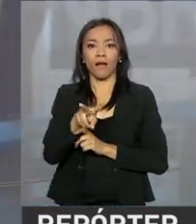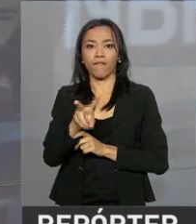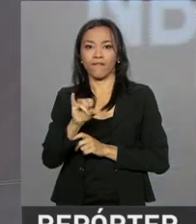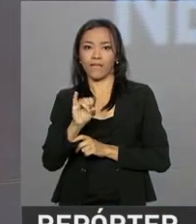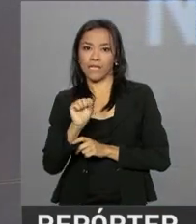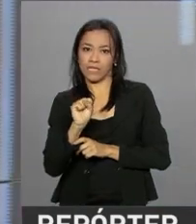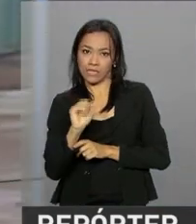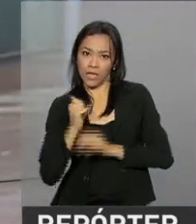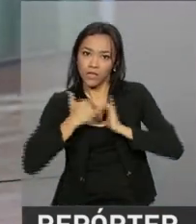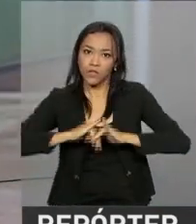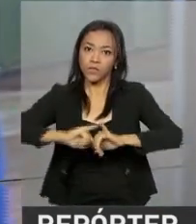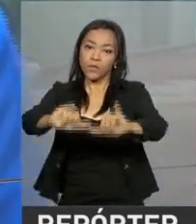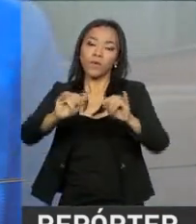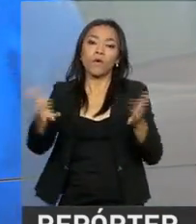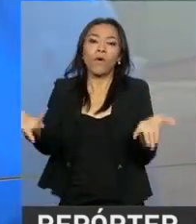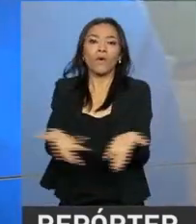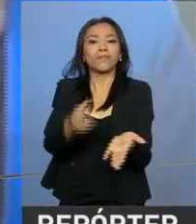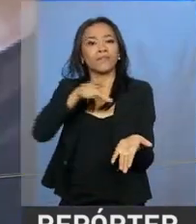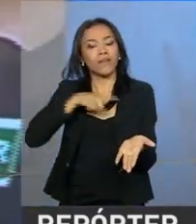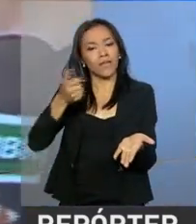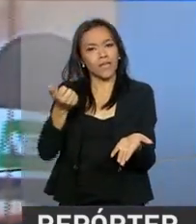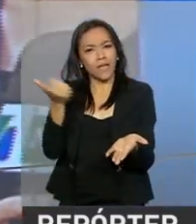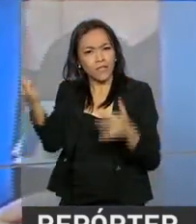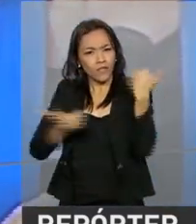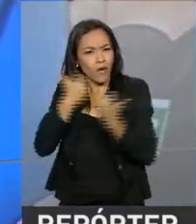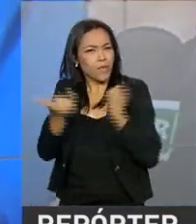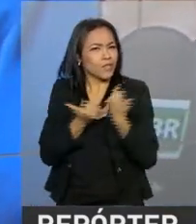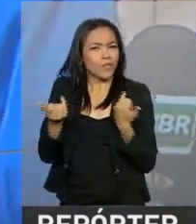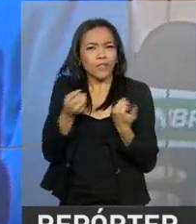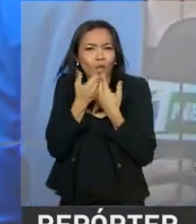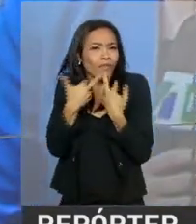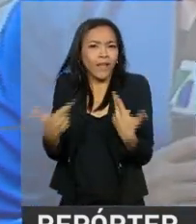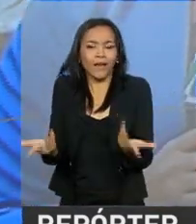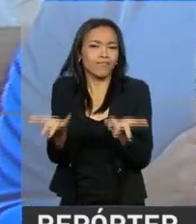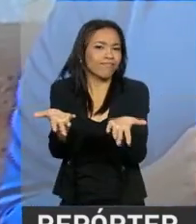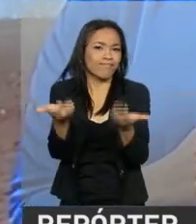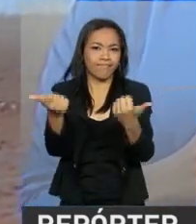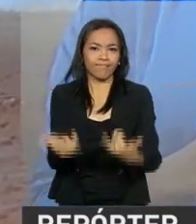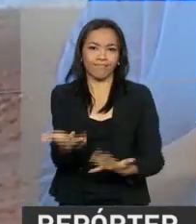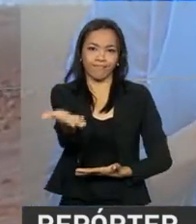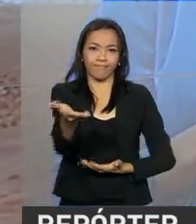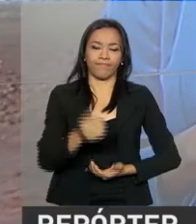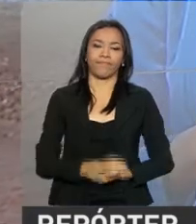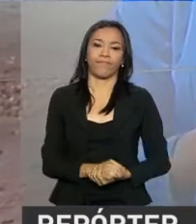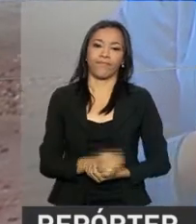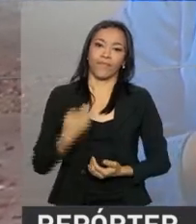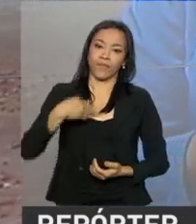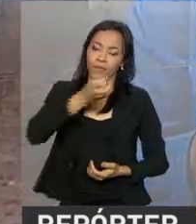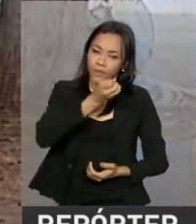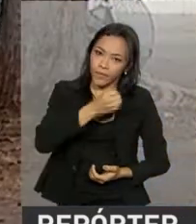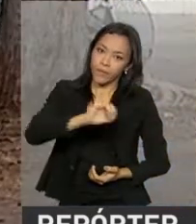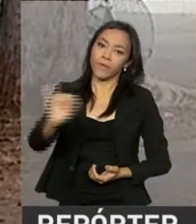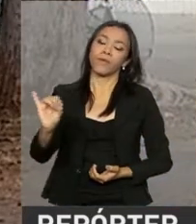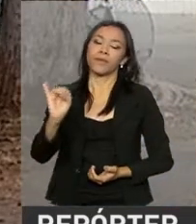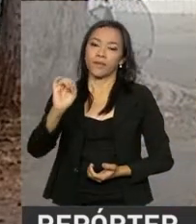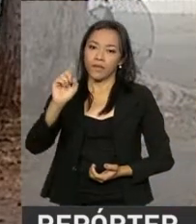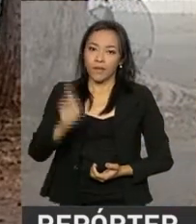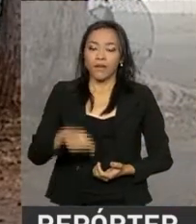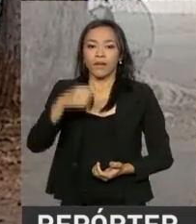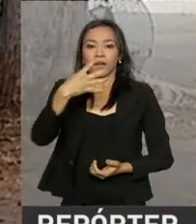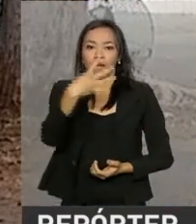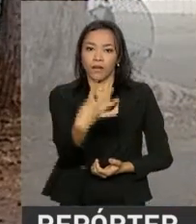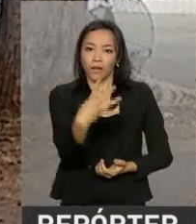gabriela noronha ao vivo tem as informações para a gente sobre essa novidade gabriela diz a luísa olha cerca de